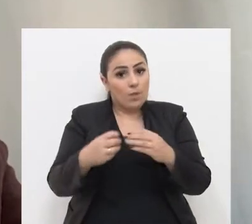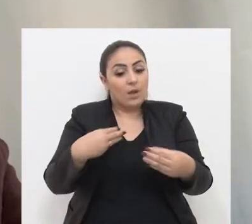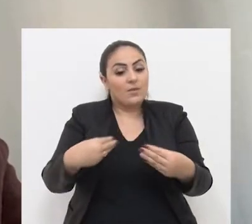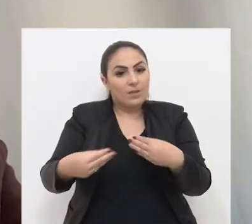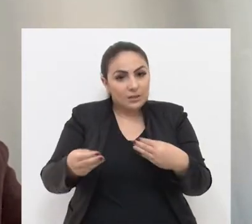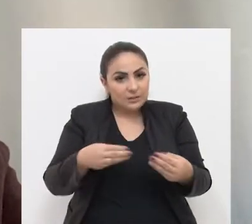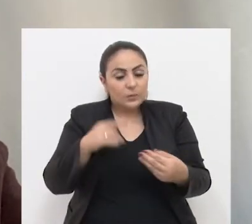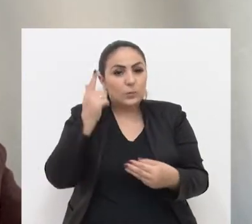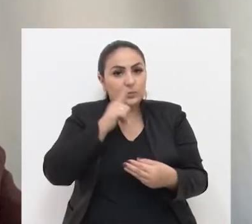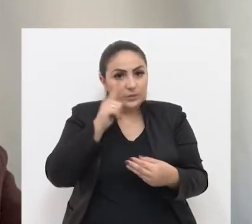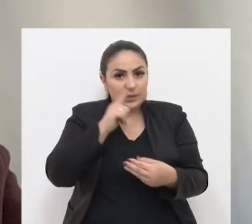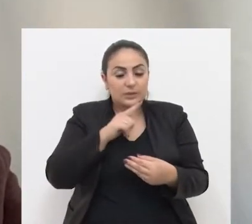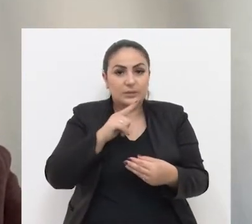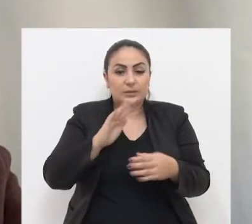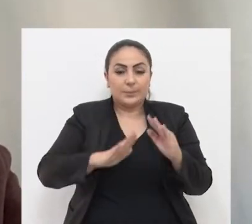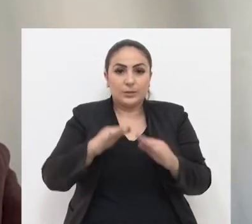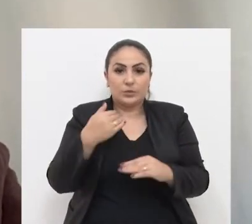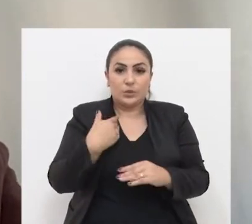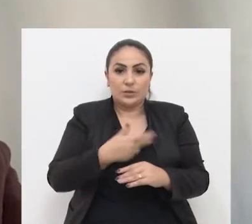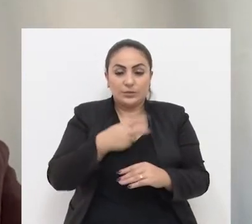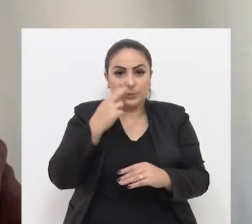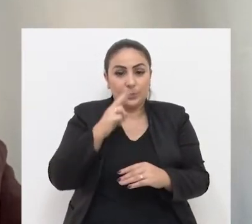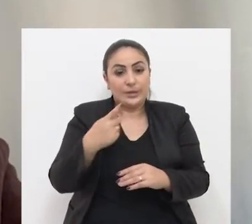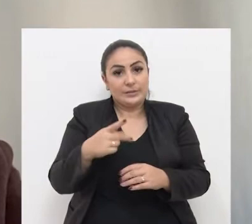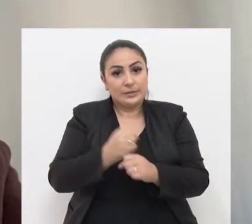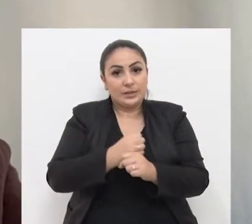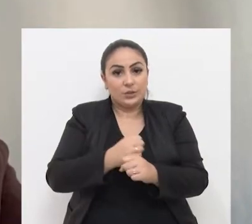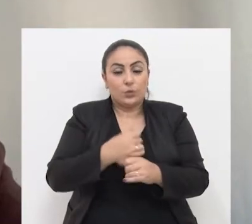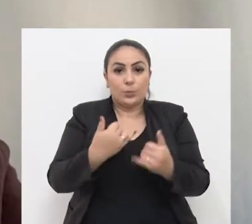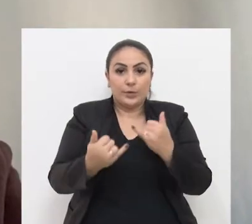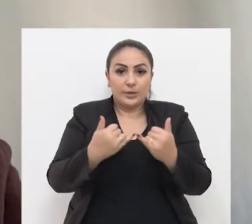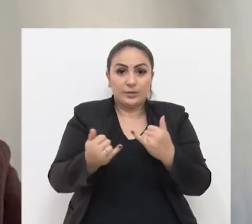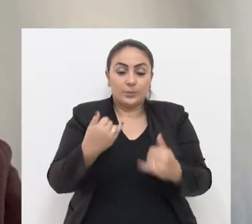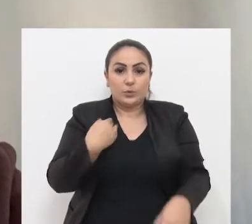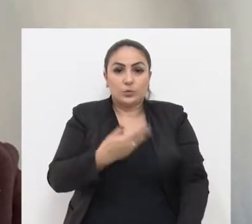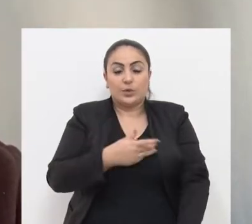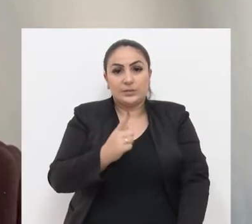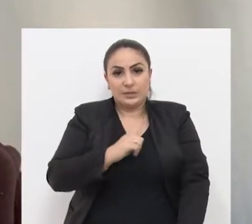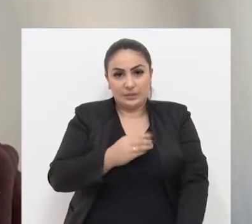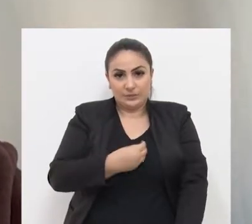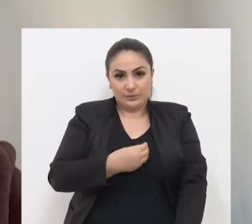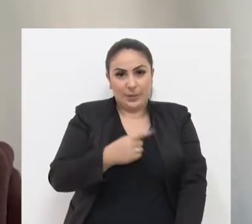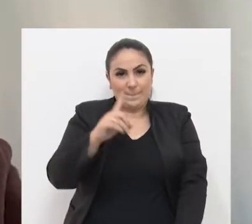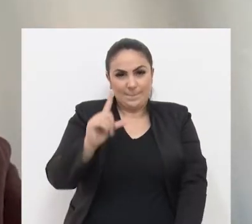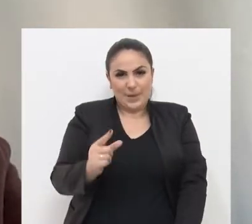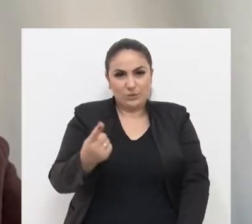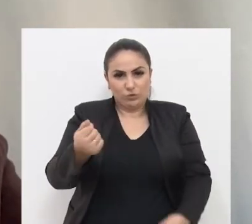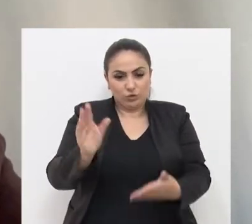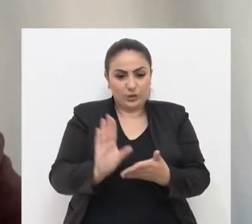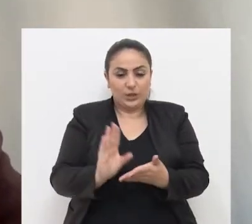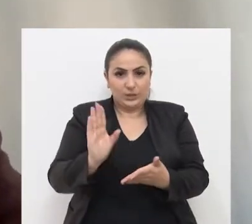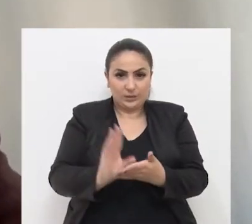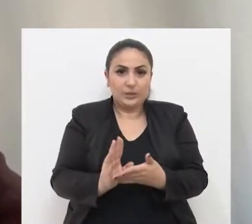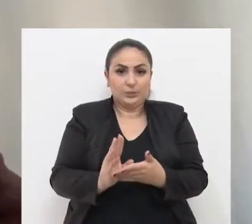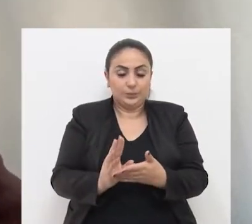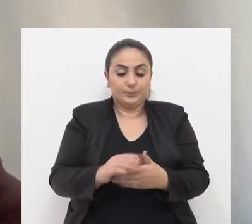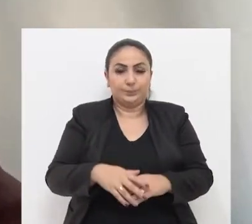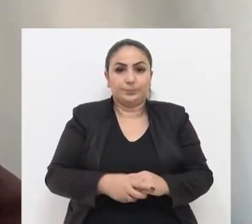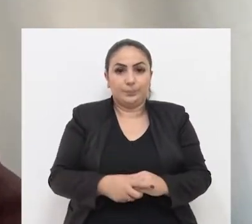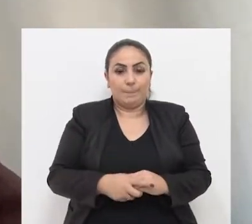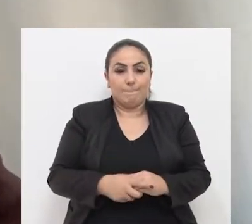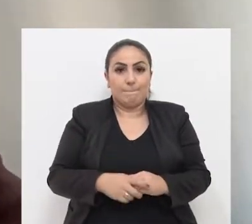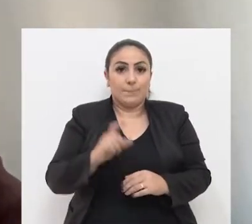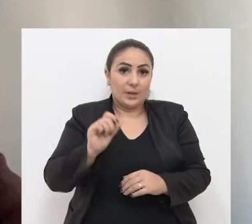se configura conforme a gente prevê, né? Esse ano, por exemplo, estamos com menos recursos entrando do que nós havíamos